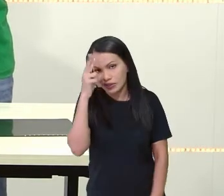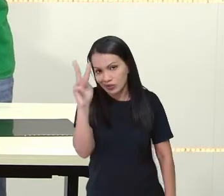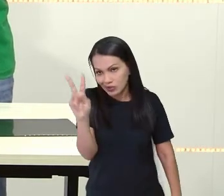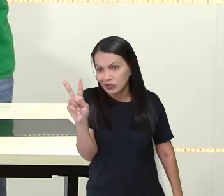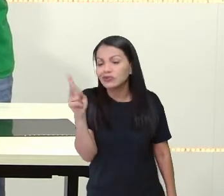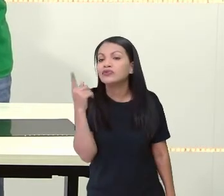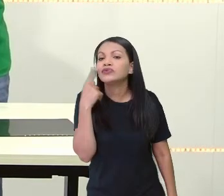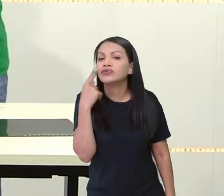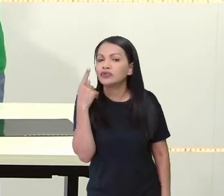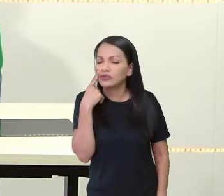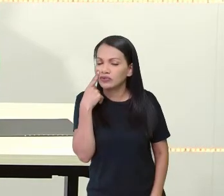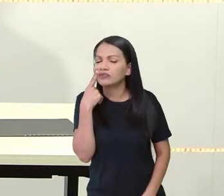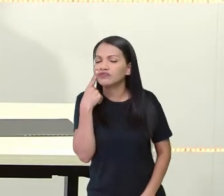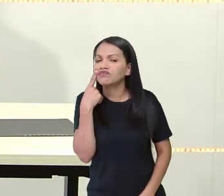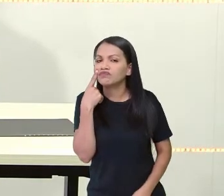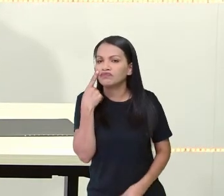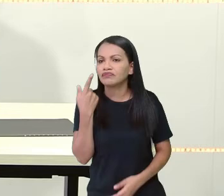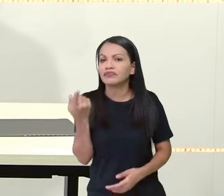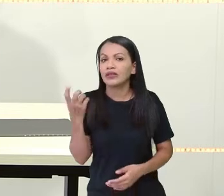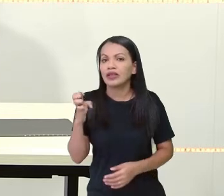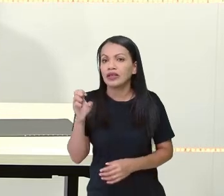de enredo, tá certo?